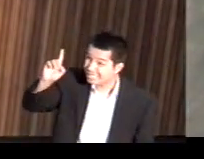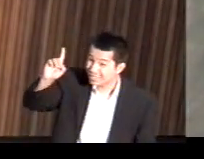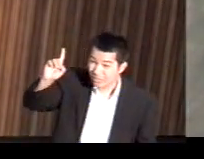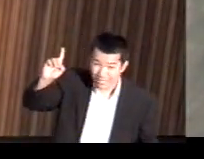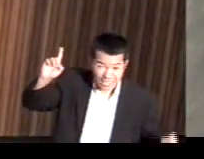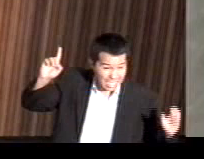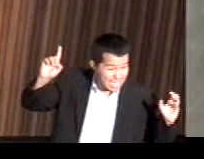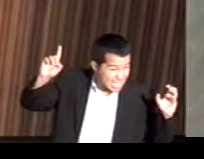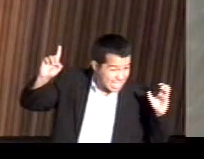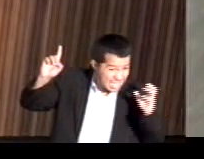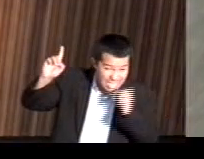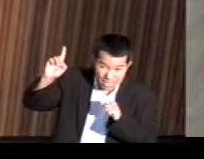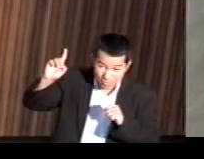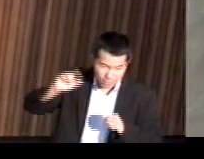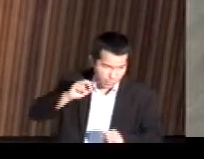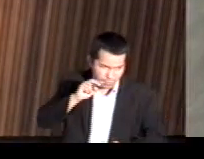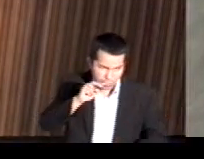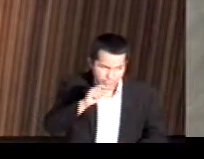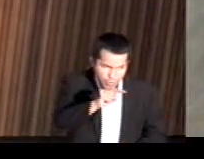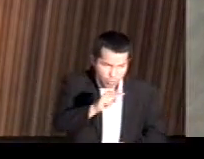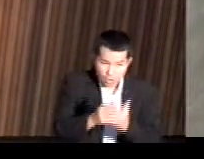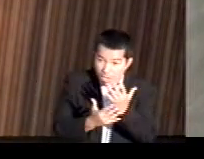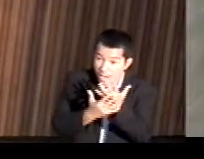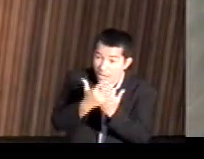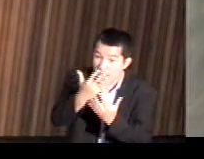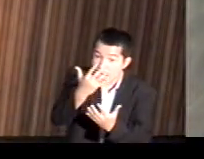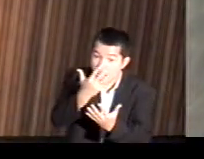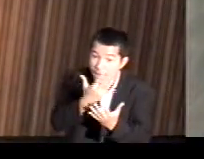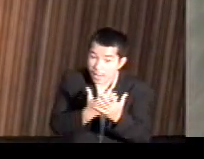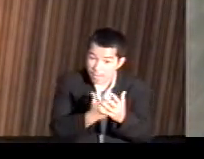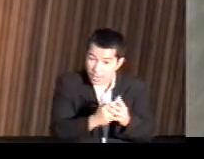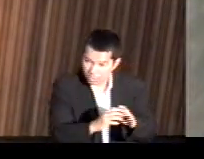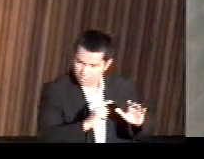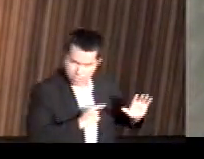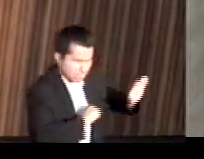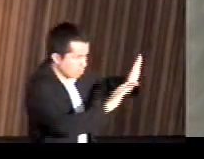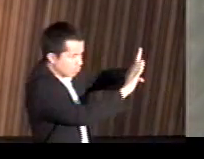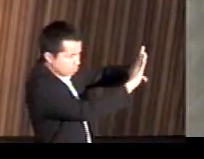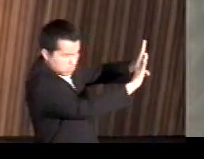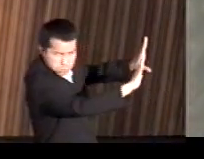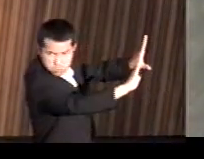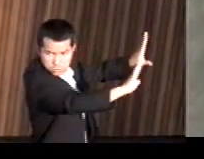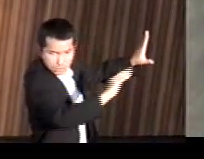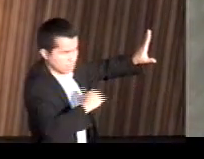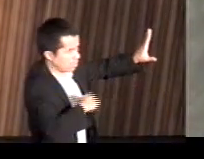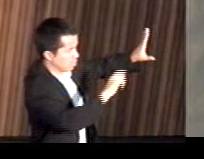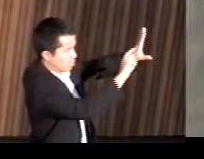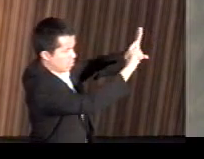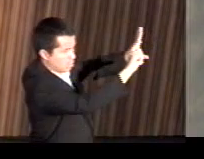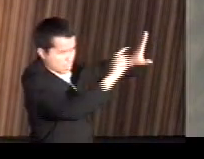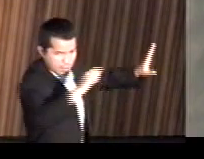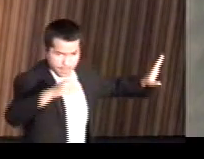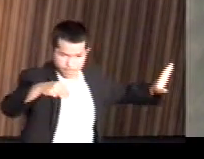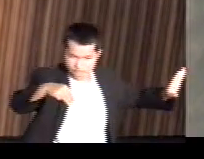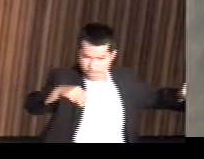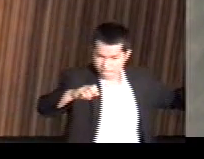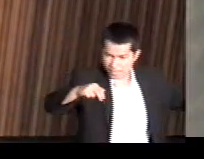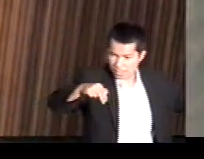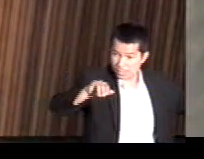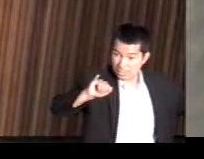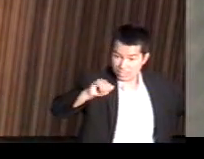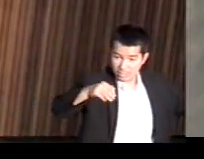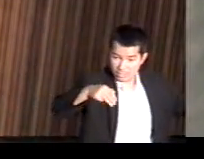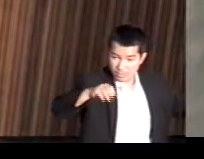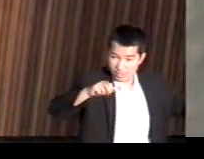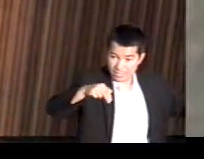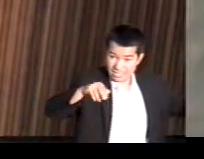Ele vê a mão que está escrevendo na parede 3 palavras: Mene, Mene, Tekel, Farsim.